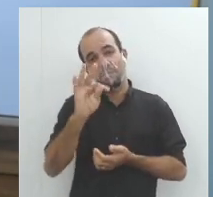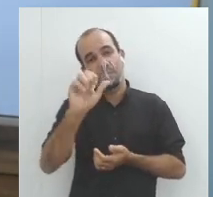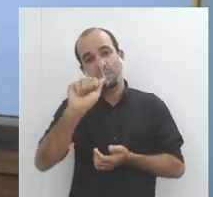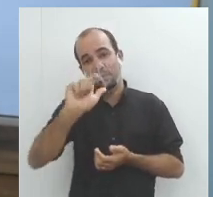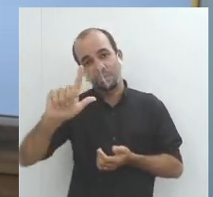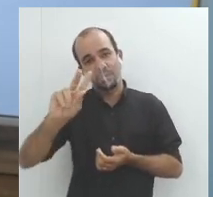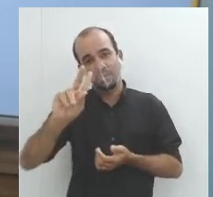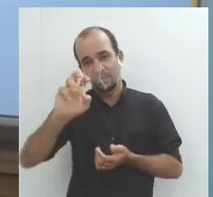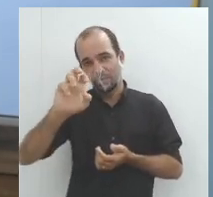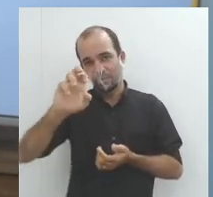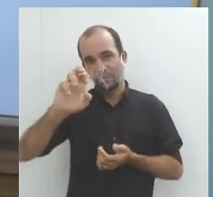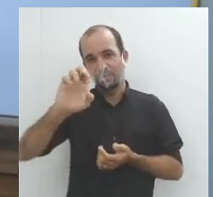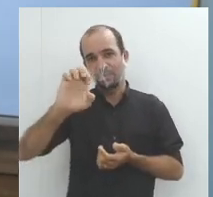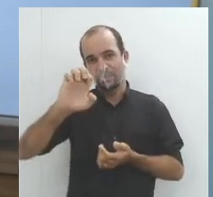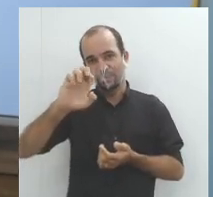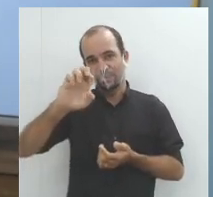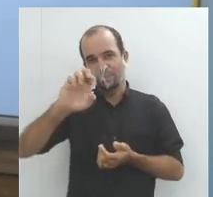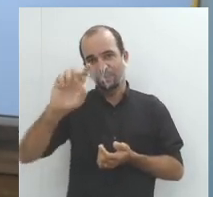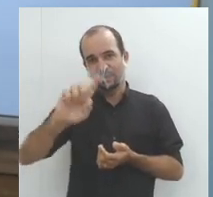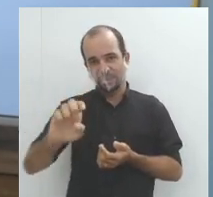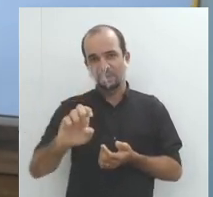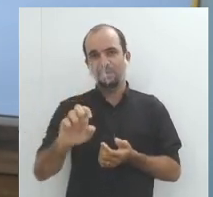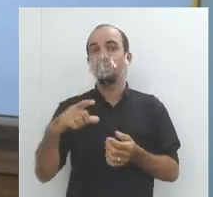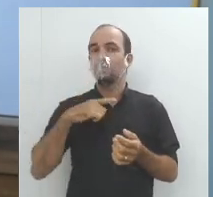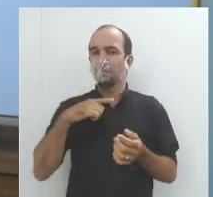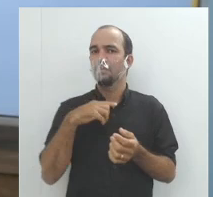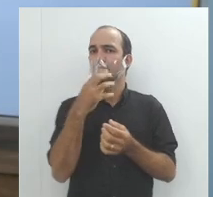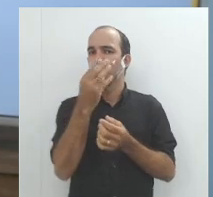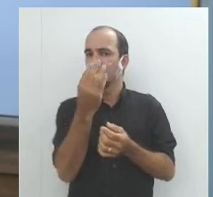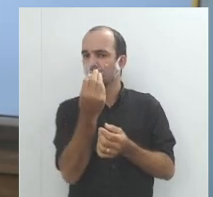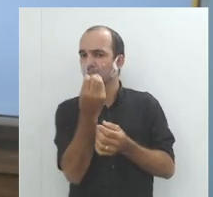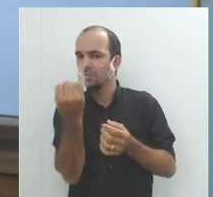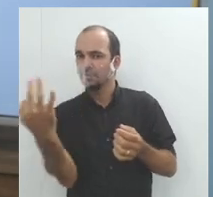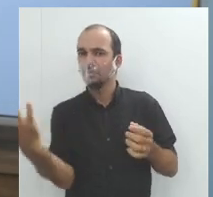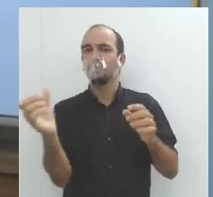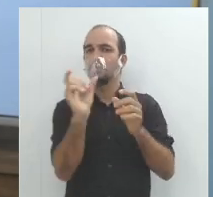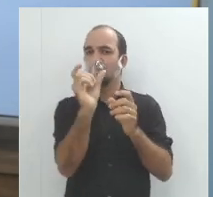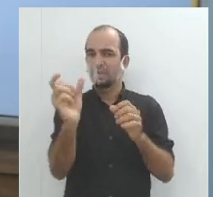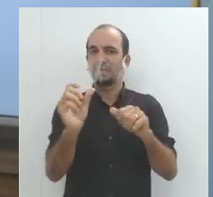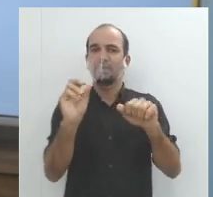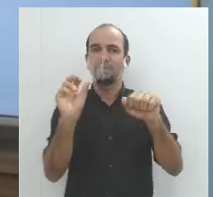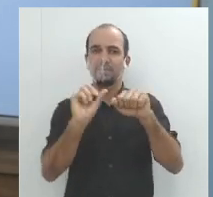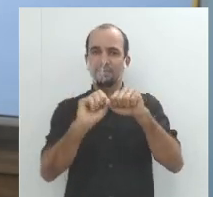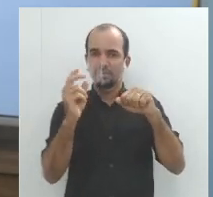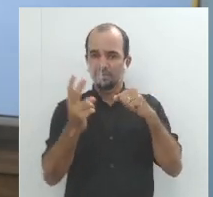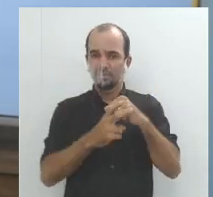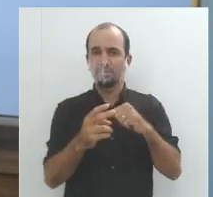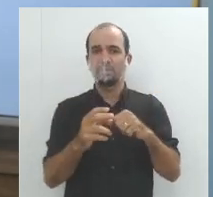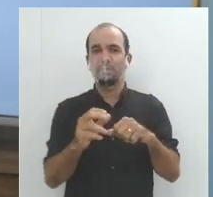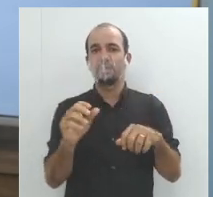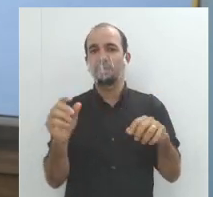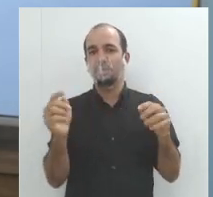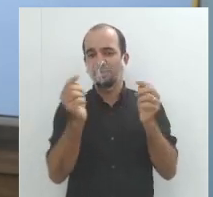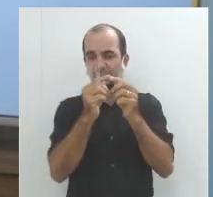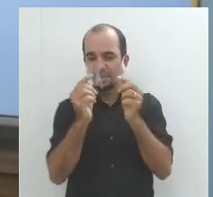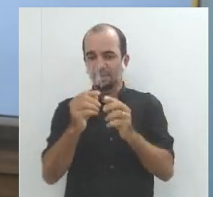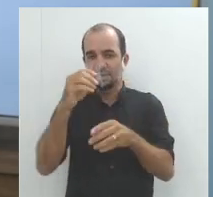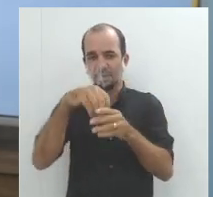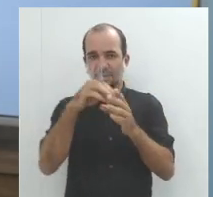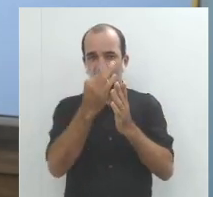está grifada em vermelho, certamente, essa palavra, ela traz uma ideia